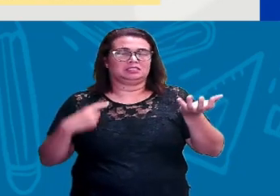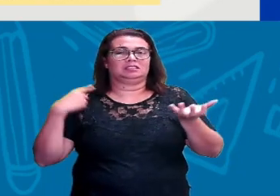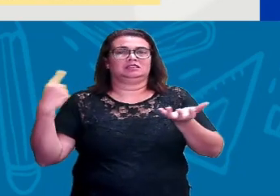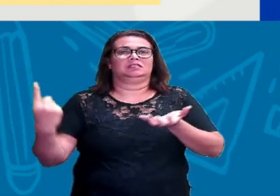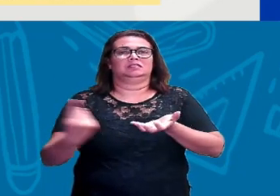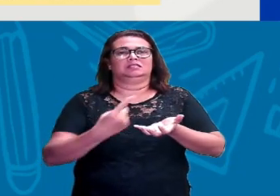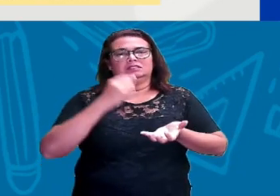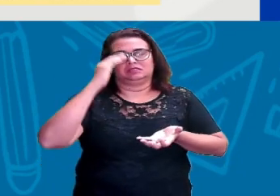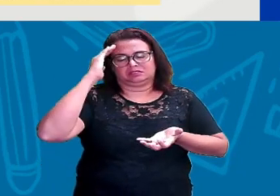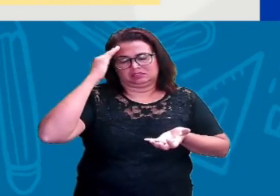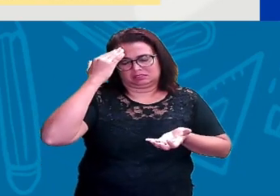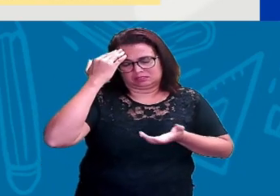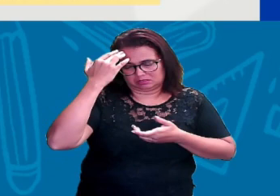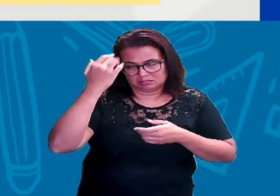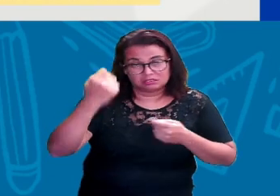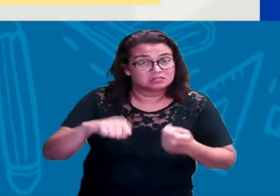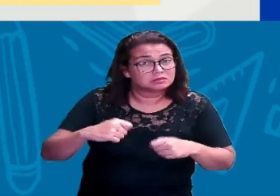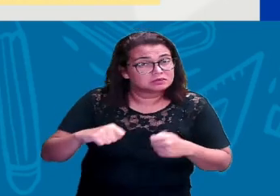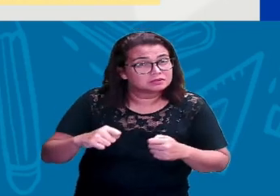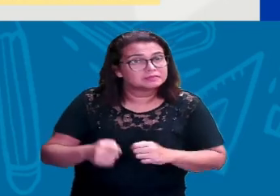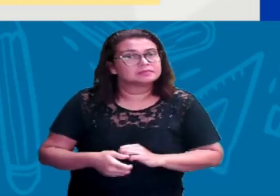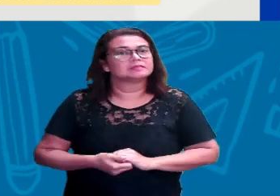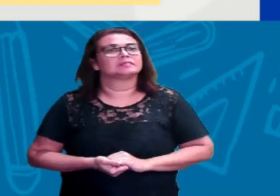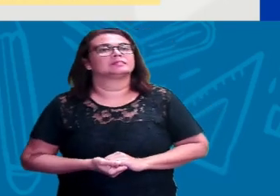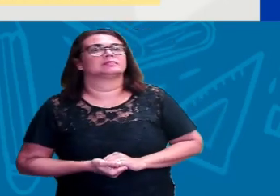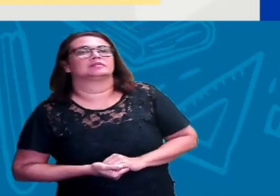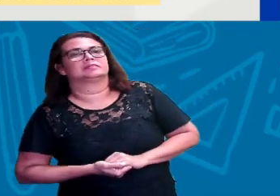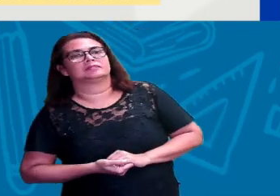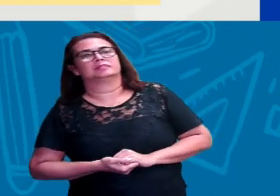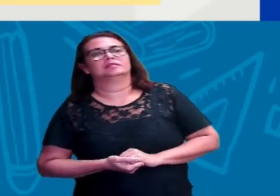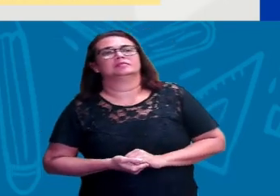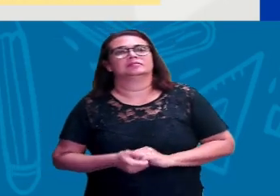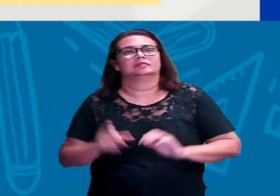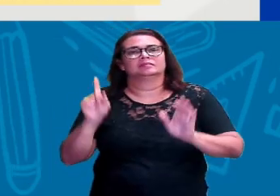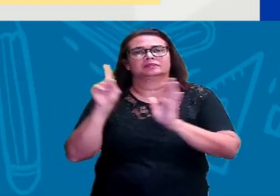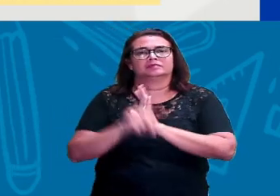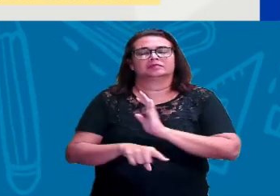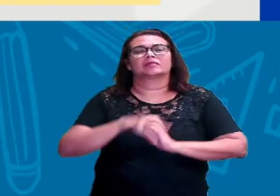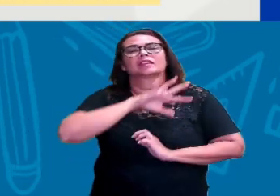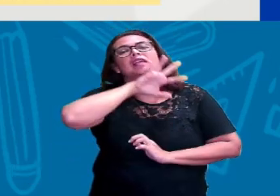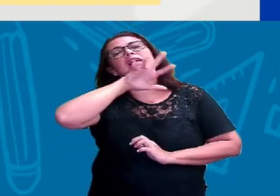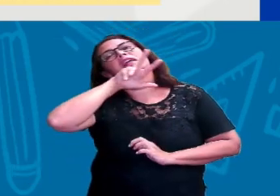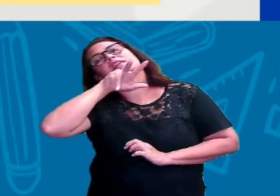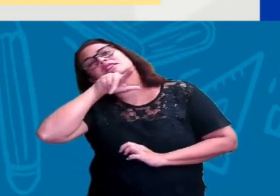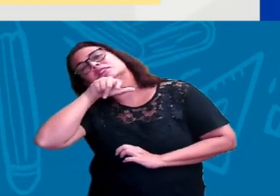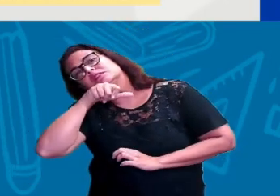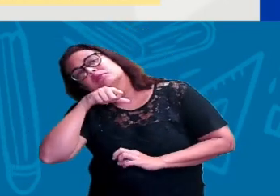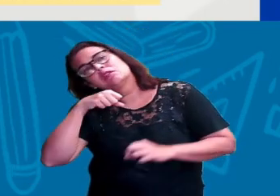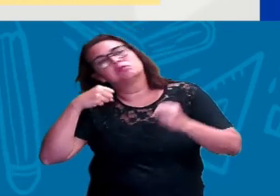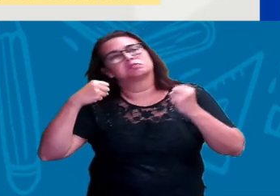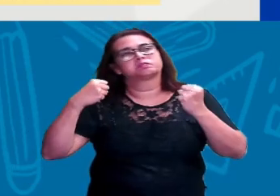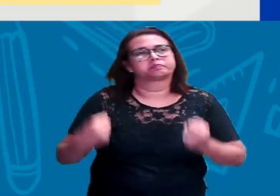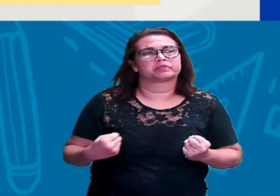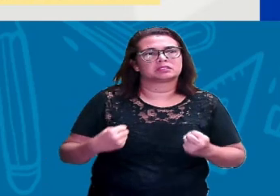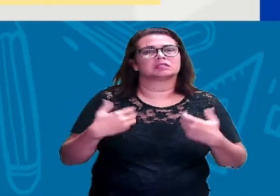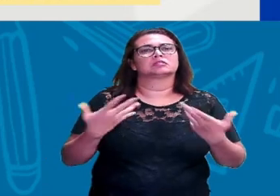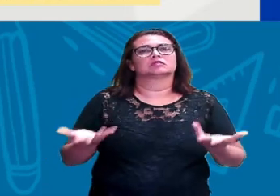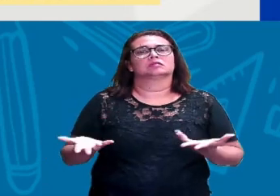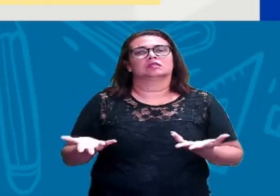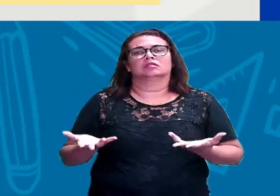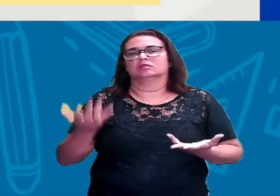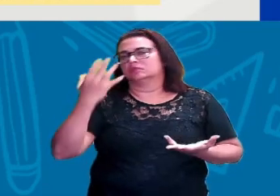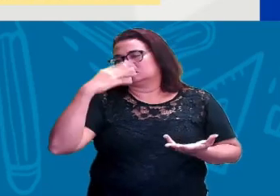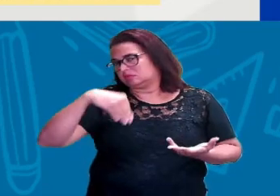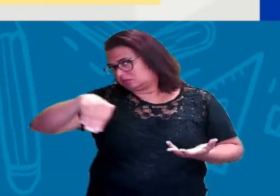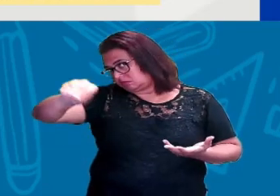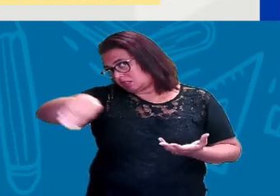entenda, ok? E aí, qual é o animal mais pesado? Então, a princípio, a gente olha o elefante e o cachorro, a